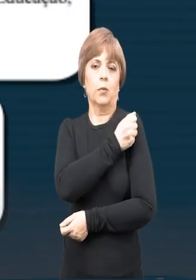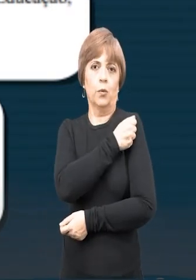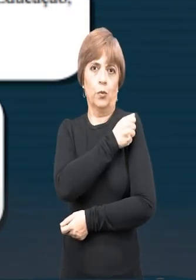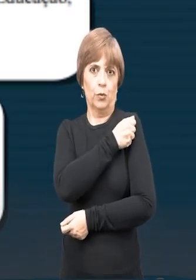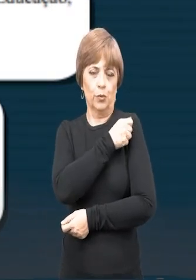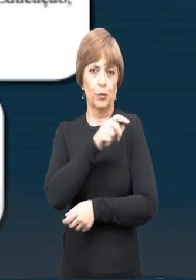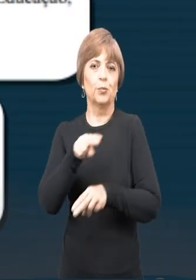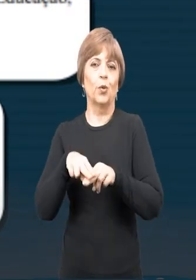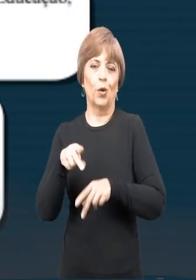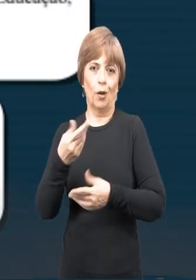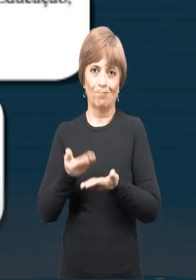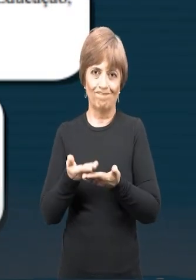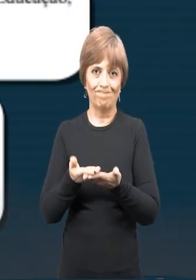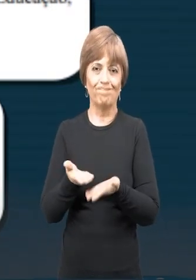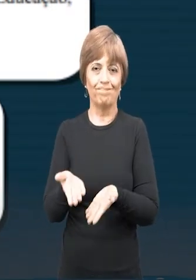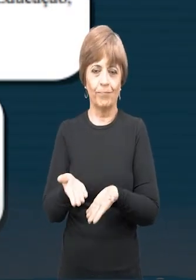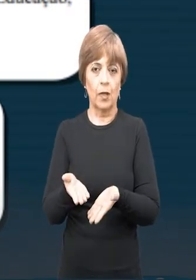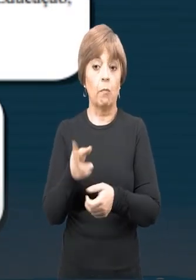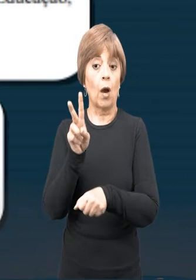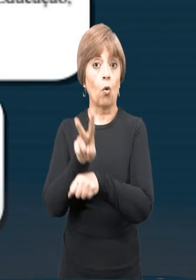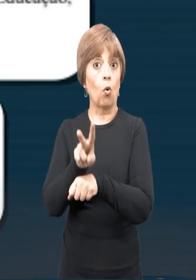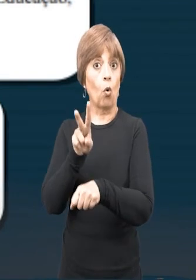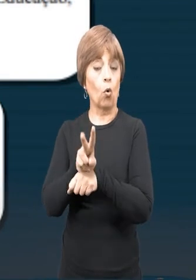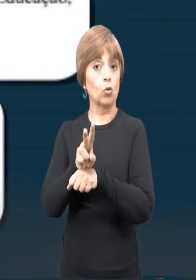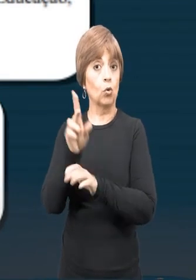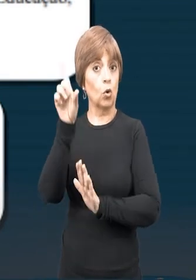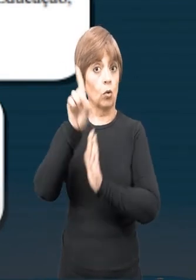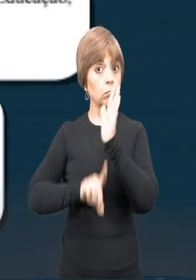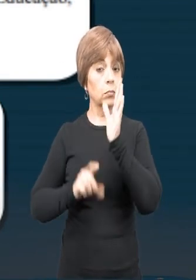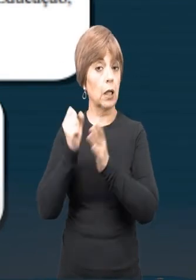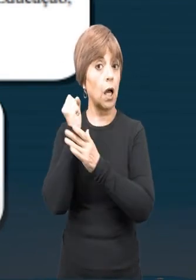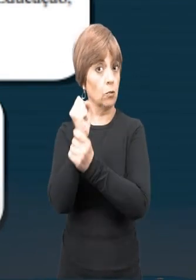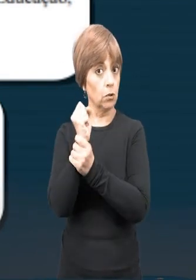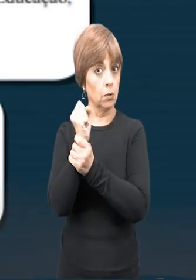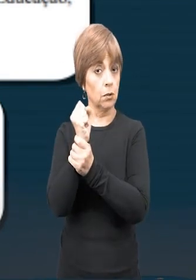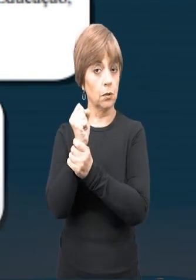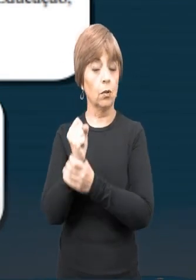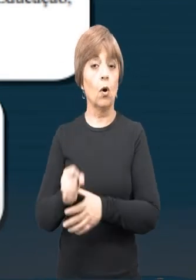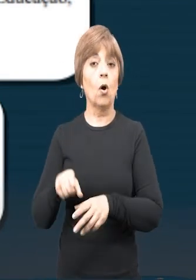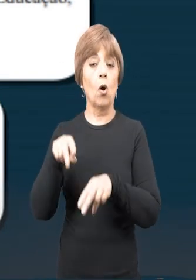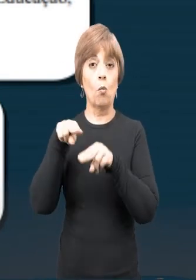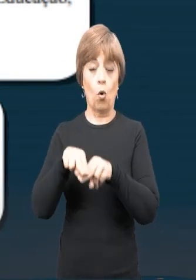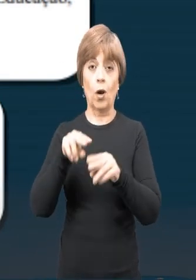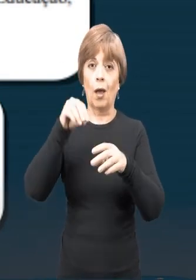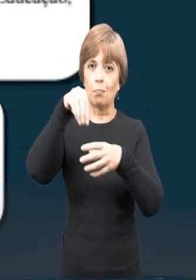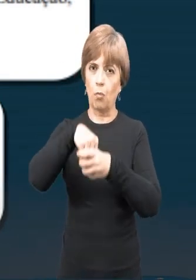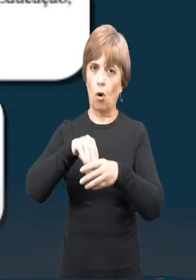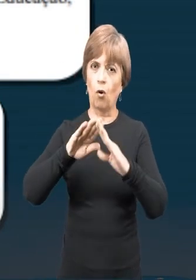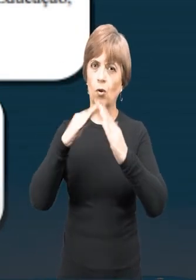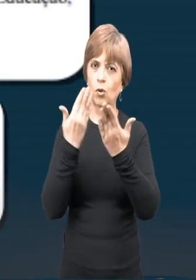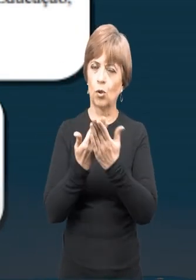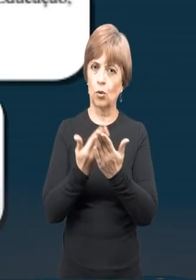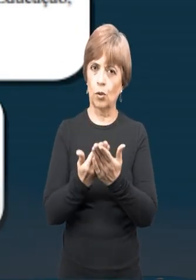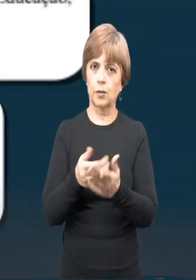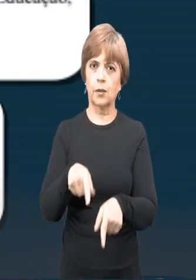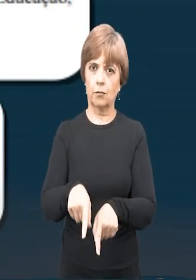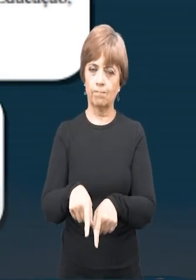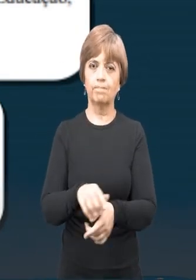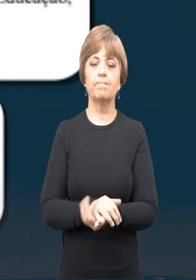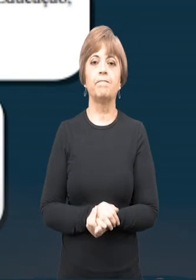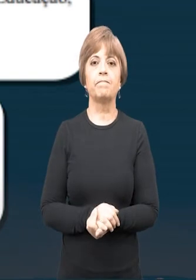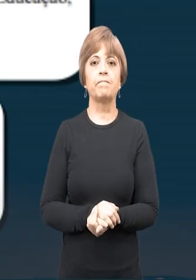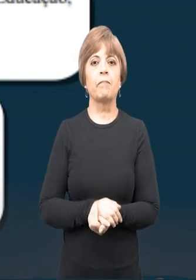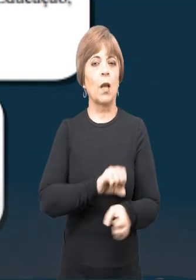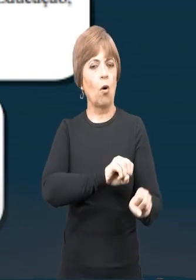rede, preservada as fontes da educação, uma vez que, em algum momento,